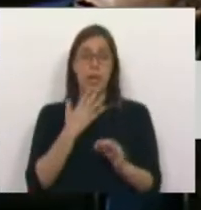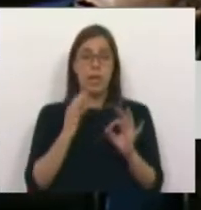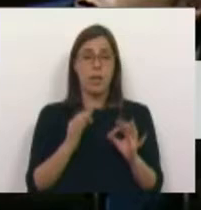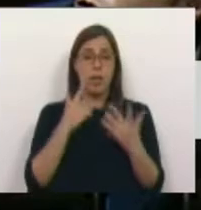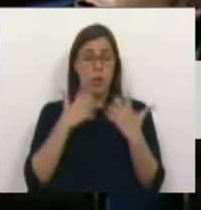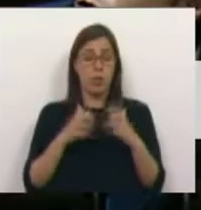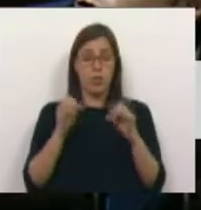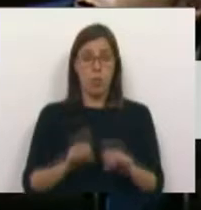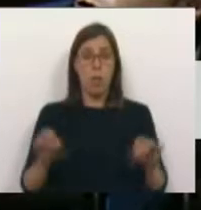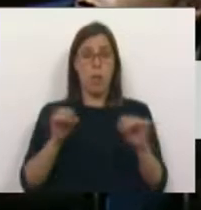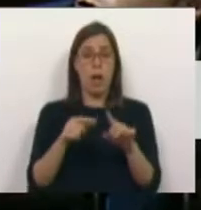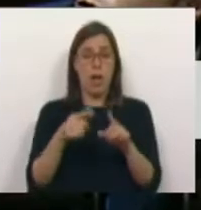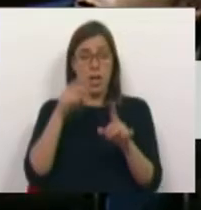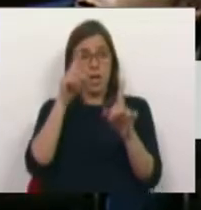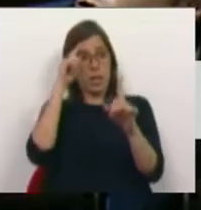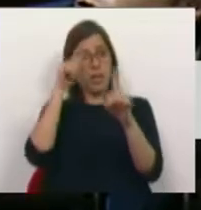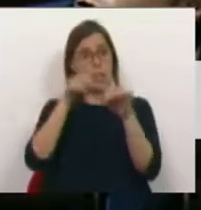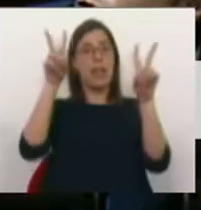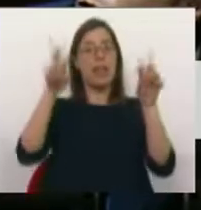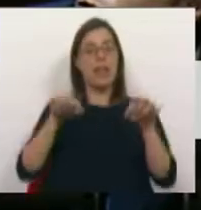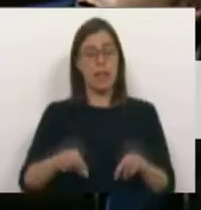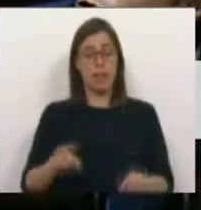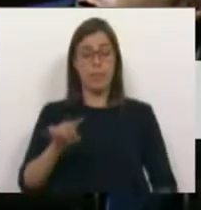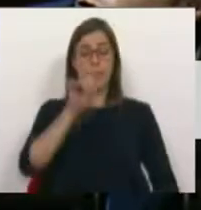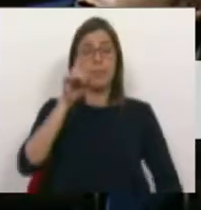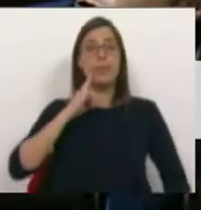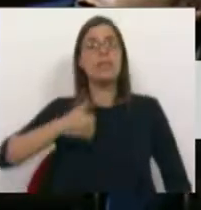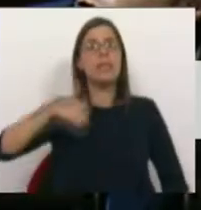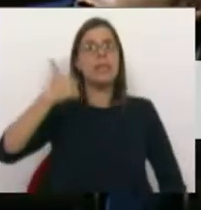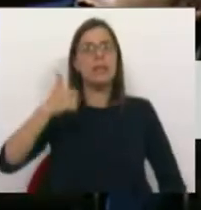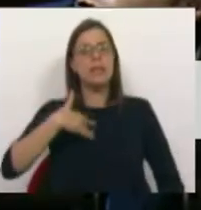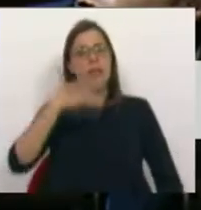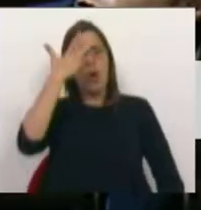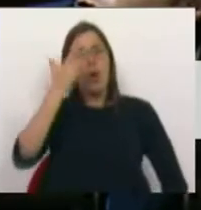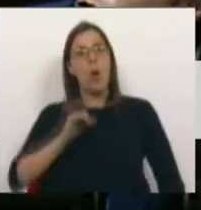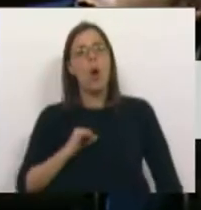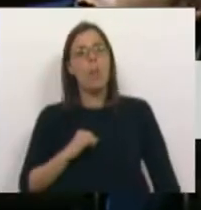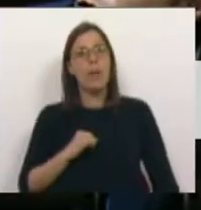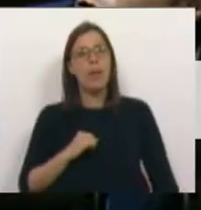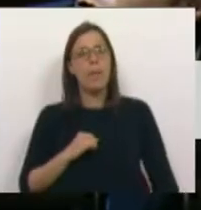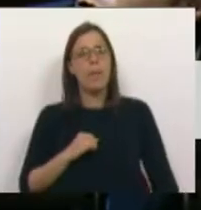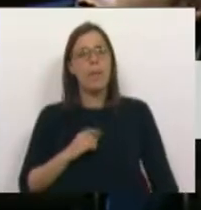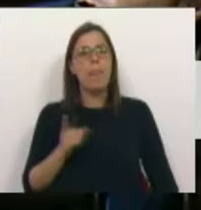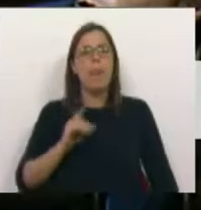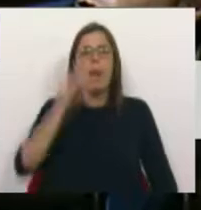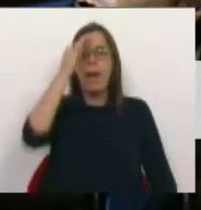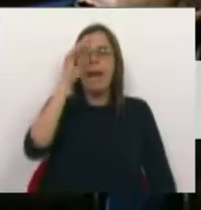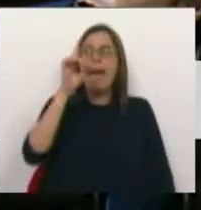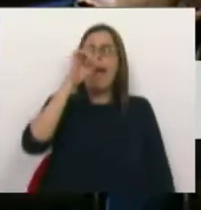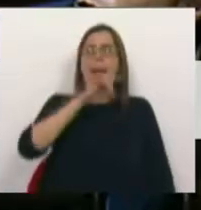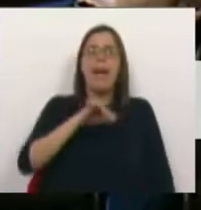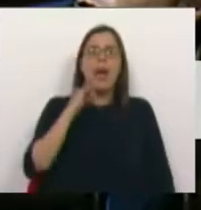rigorosamente inequívoca a este respeito. Portanto, a questão decisiva, a meu ver, não é saber quem